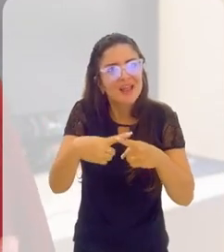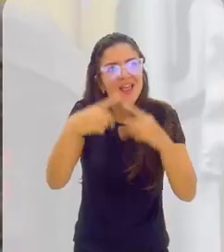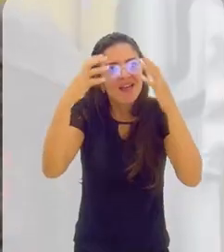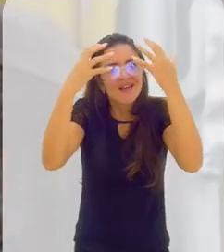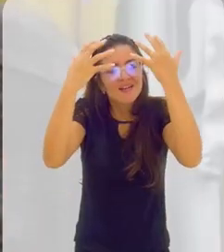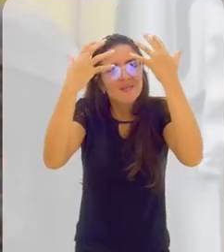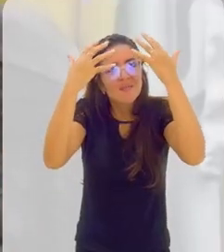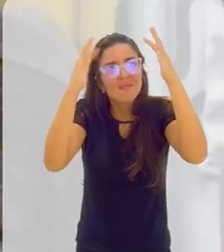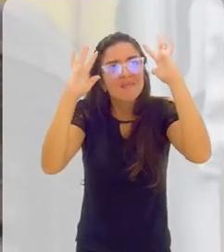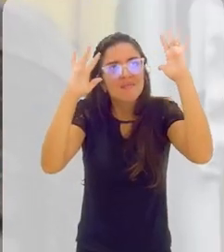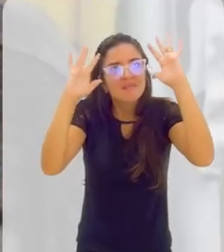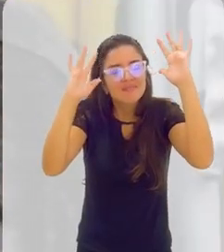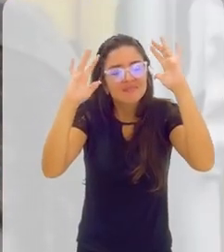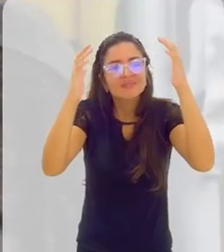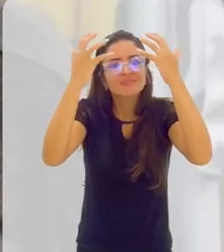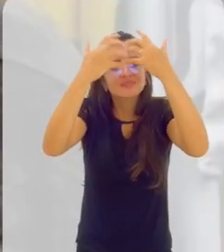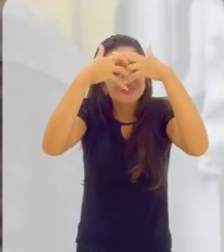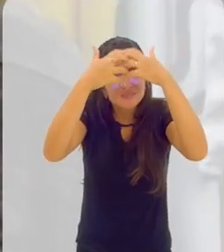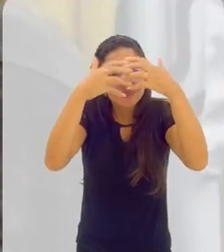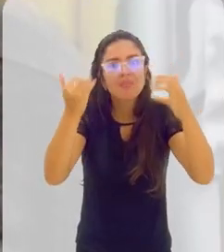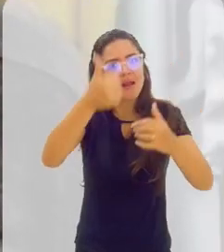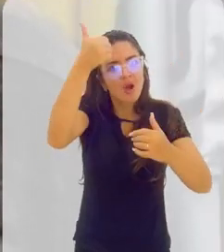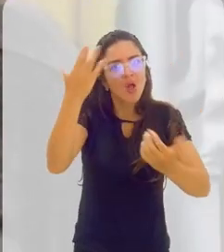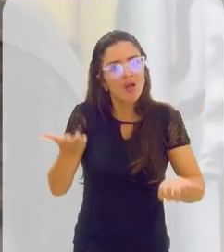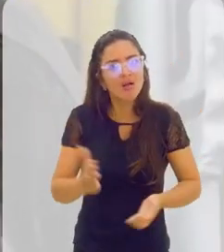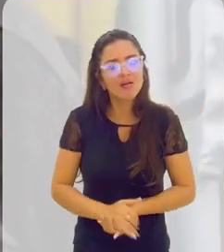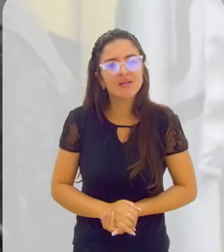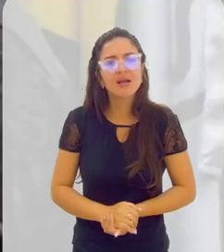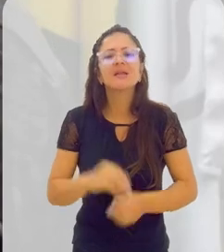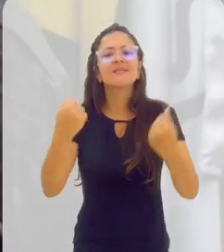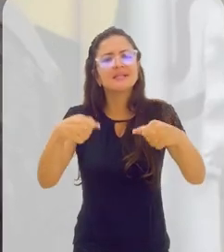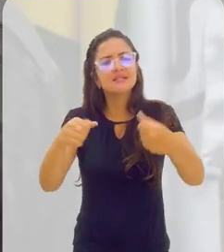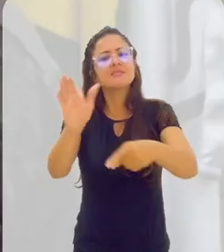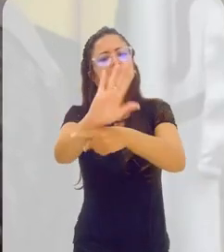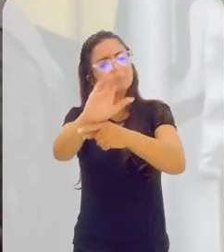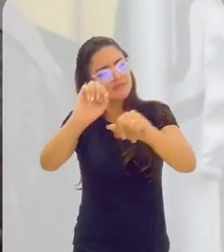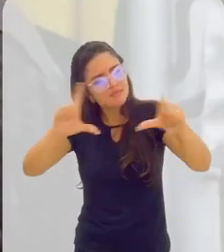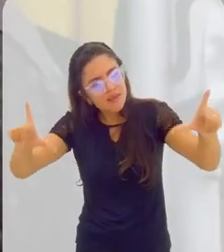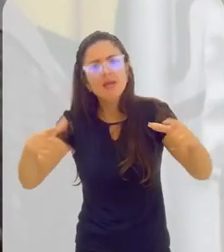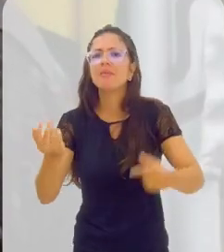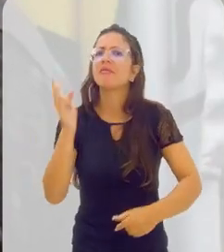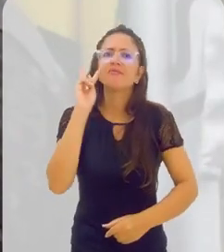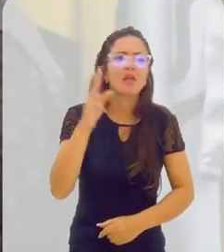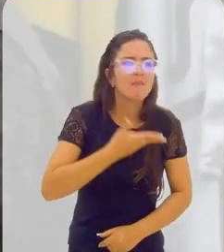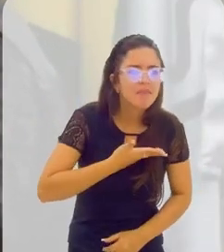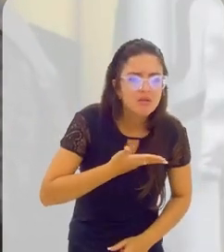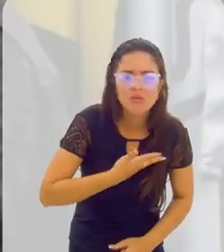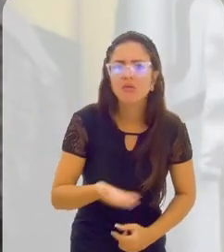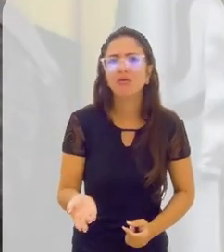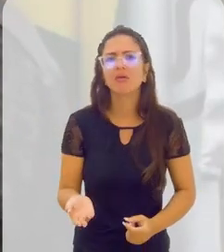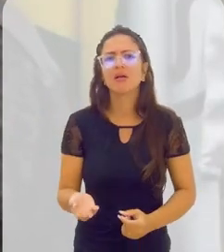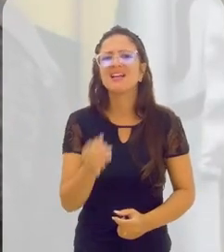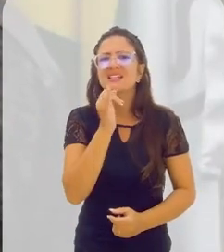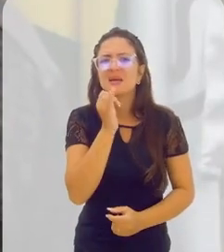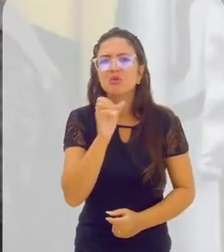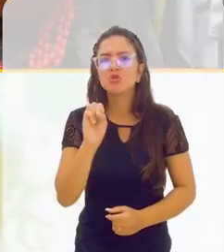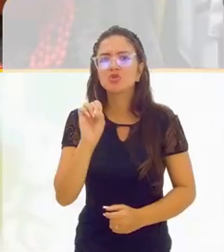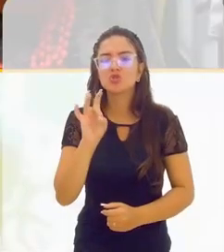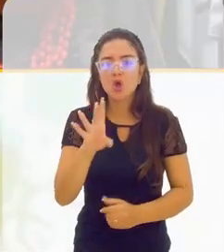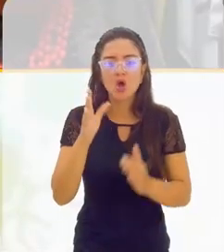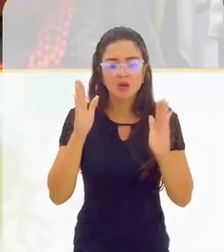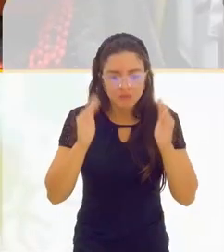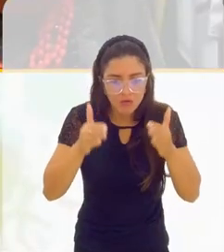ir no cinema também você tem que ver amigos não é ficar trancado em casa em cima do livro você não aprende nada